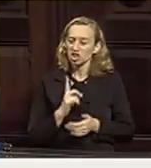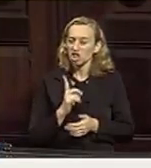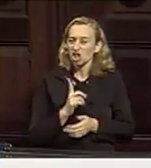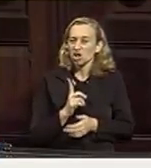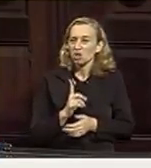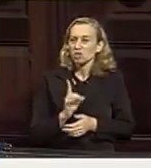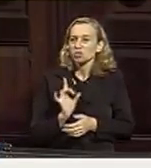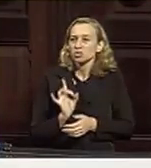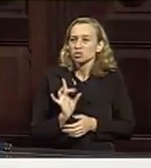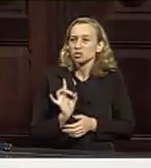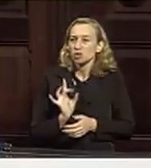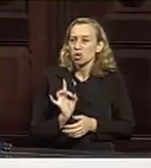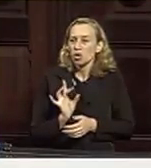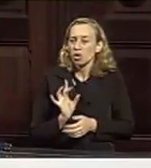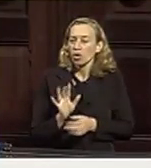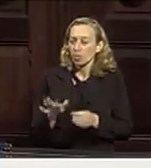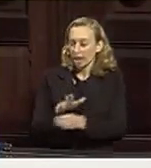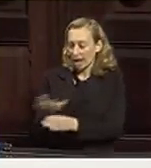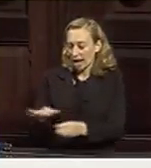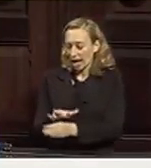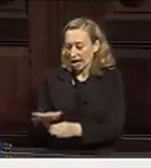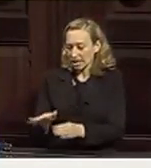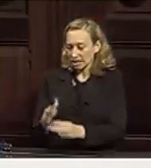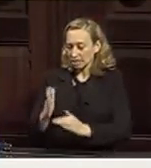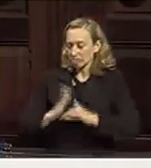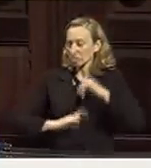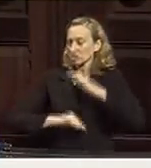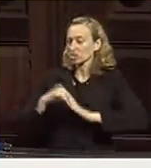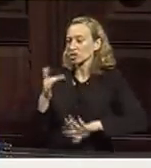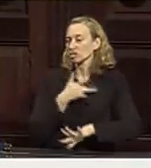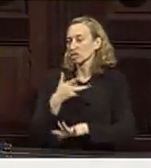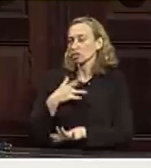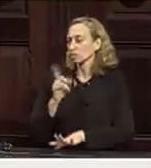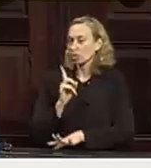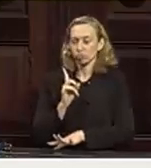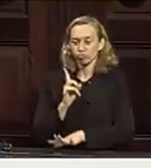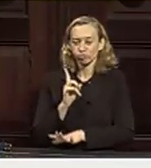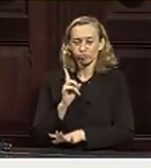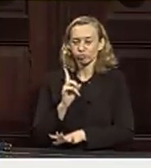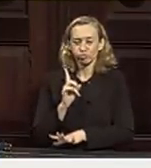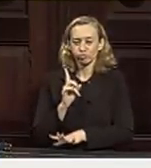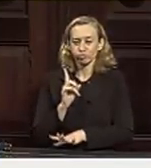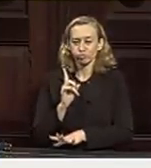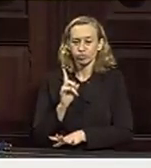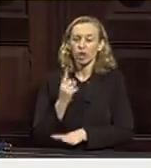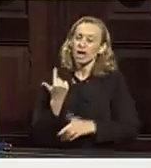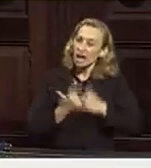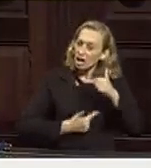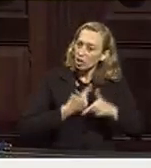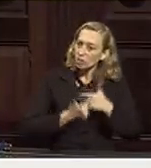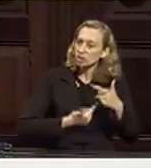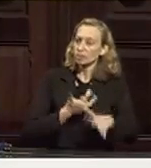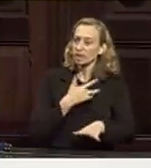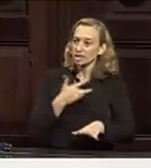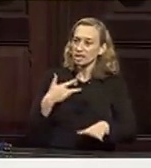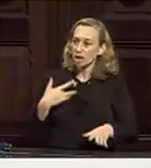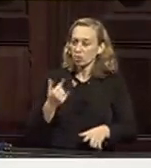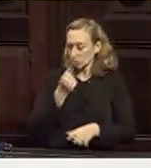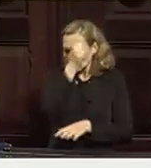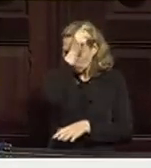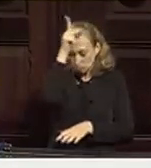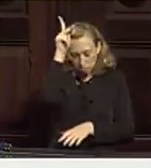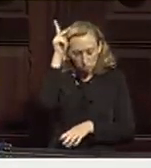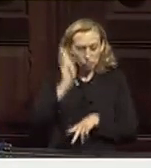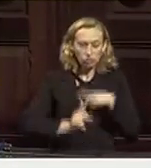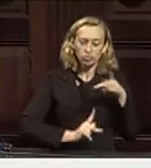apenas para os servidores, os funcionários, é muito mais ampla. É a luta pela saúde pública do